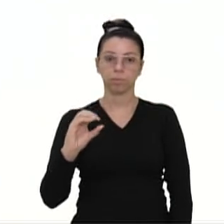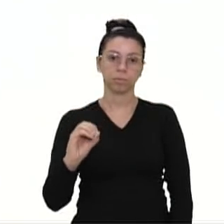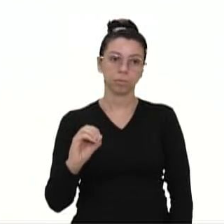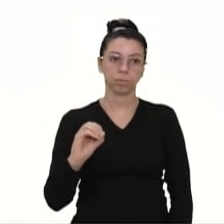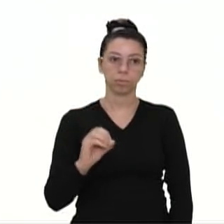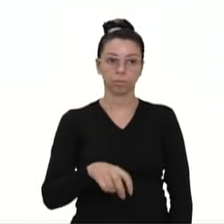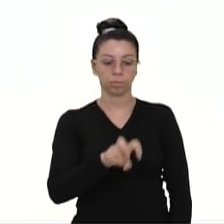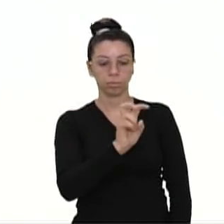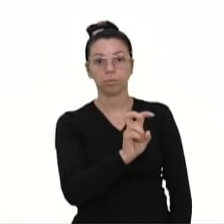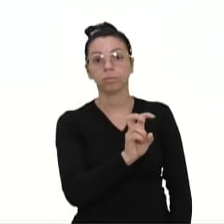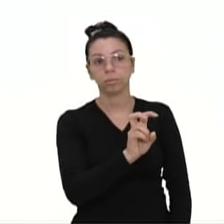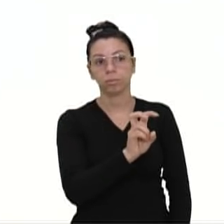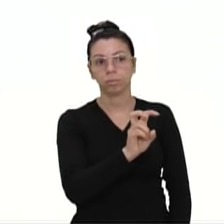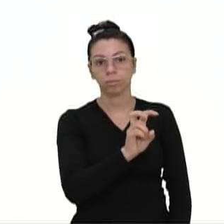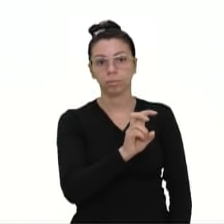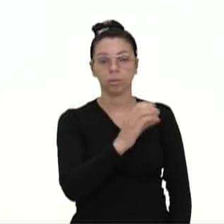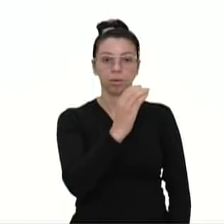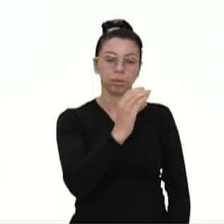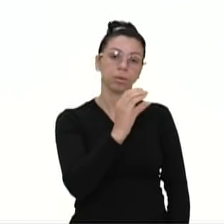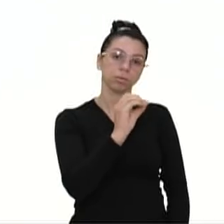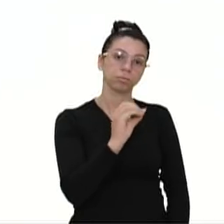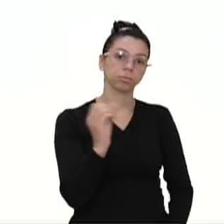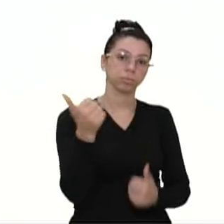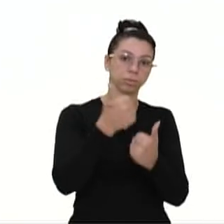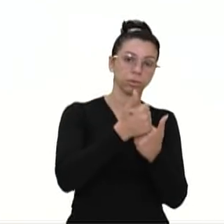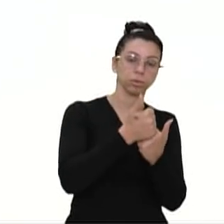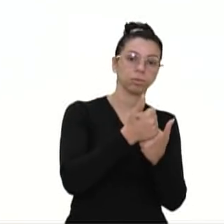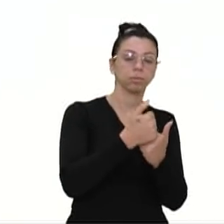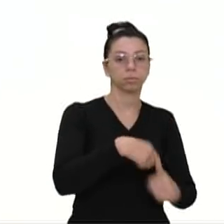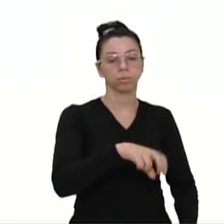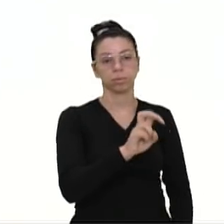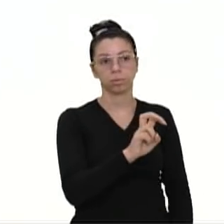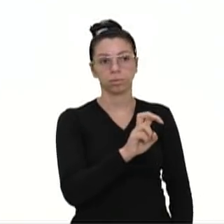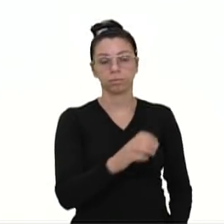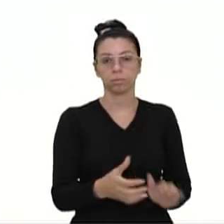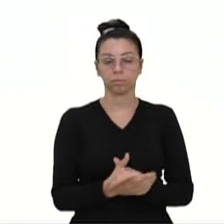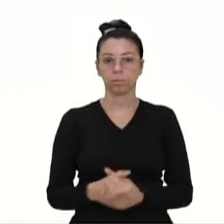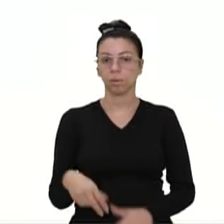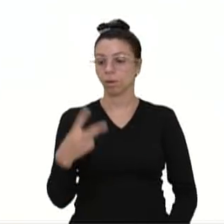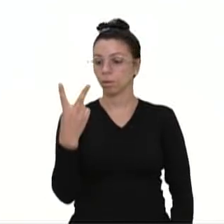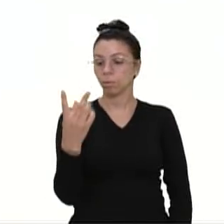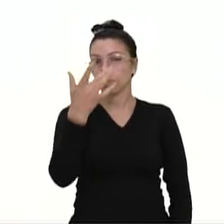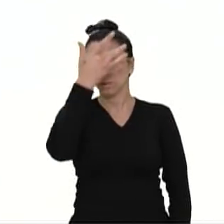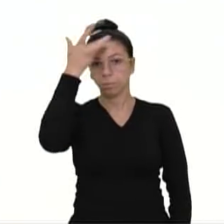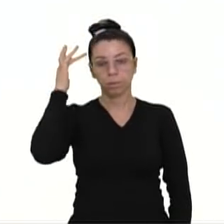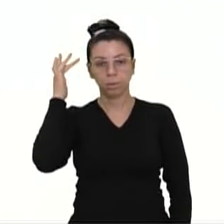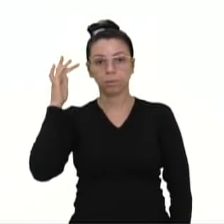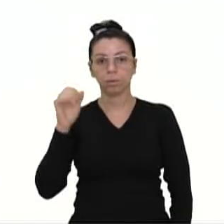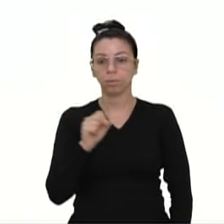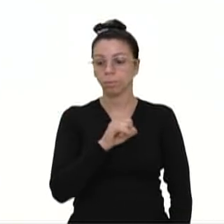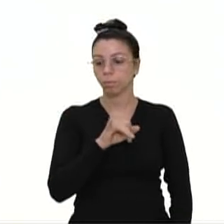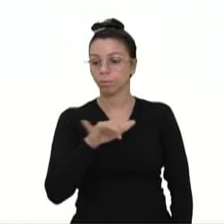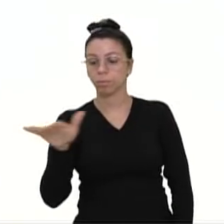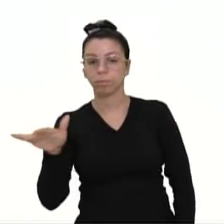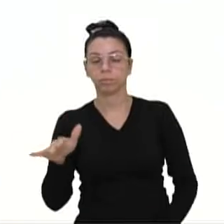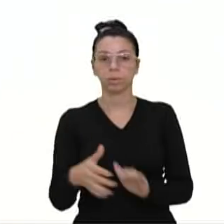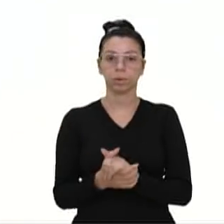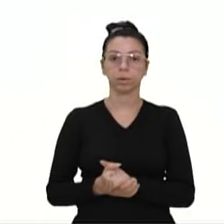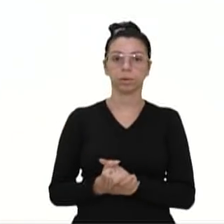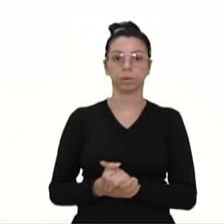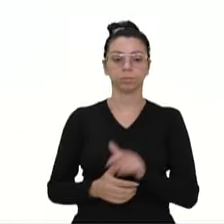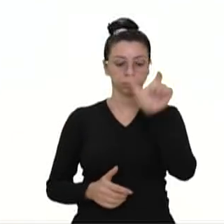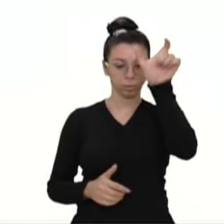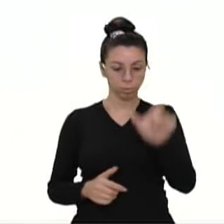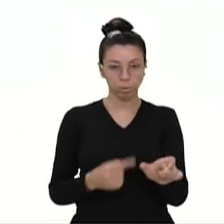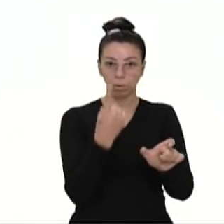inicial infectada é de 5, então C0 é 5. E 2 pessoas são infectadas por outra que tem a doença. Então, aqui o